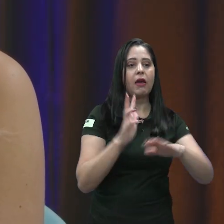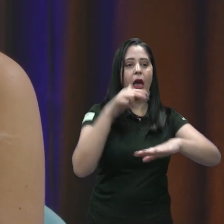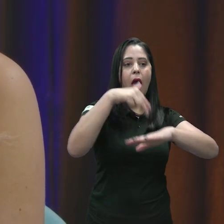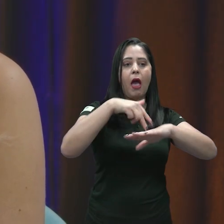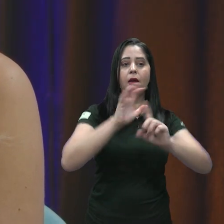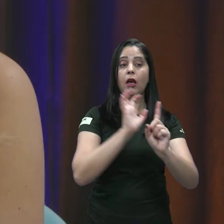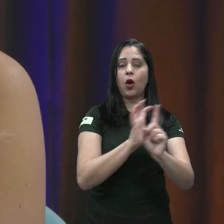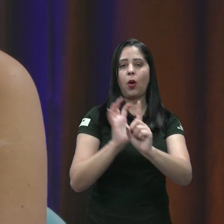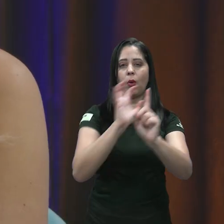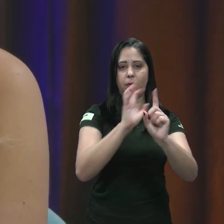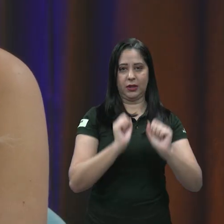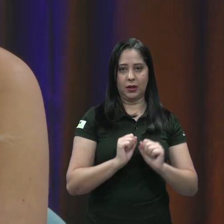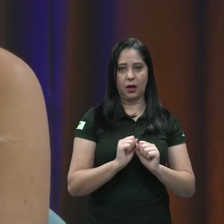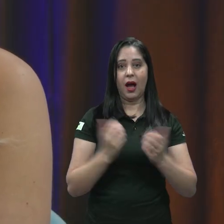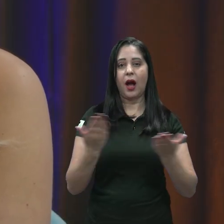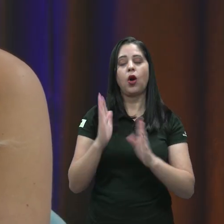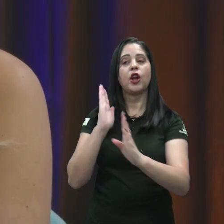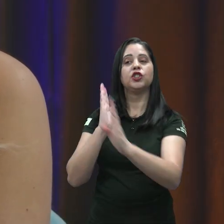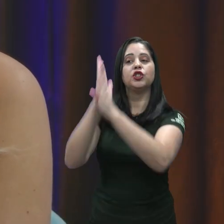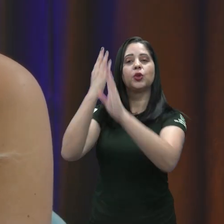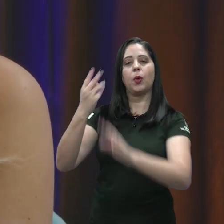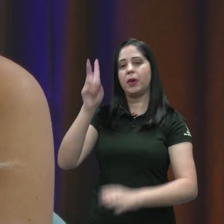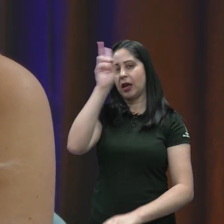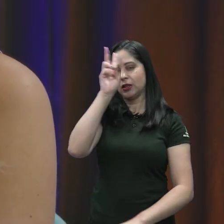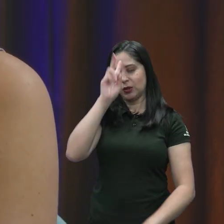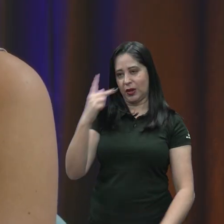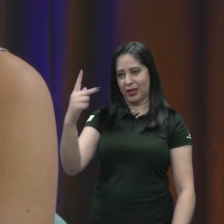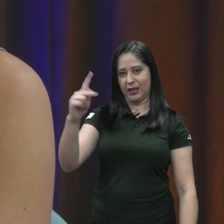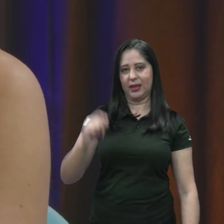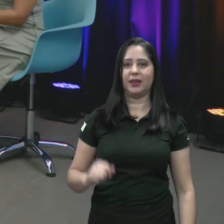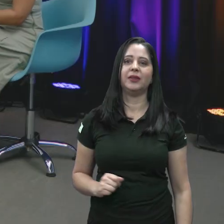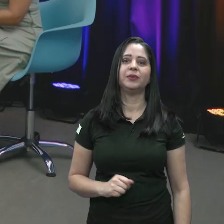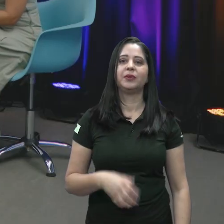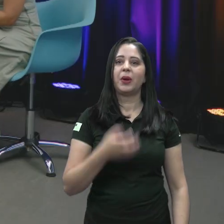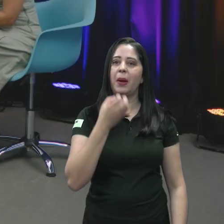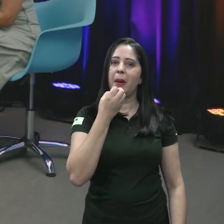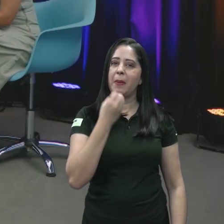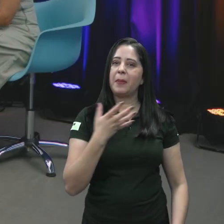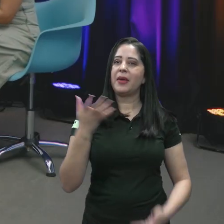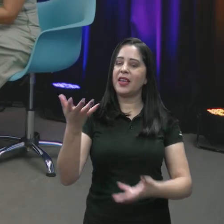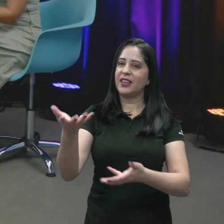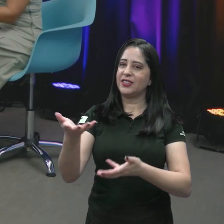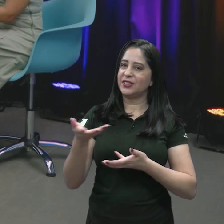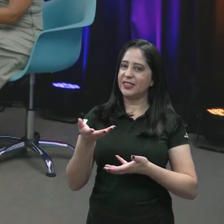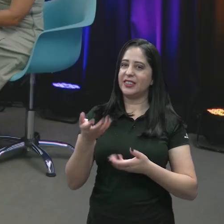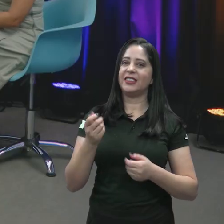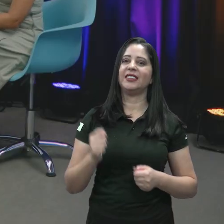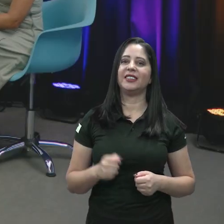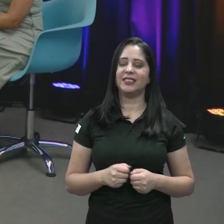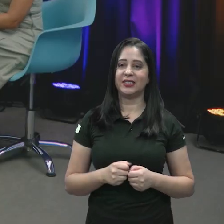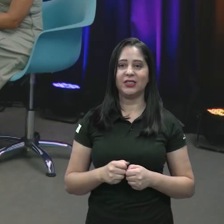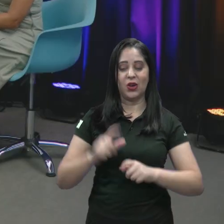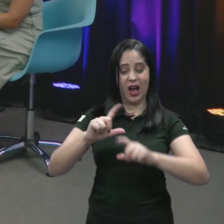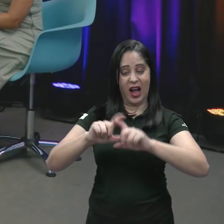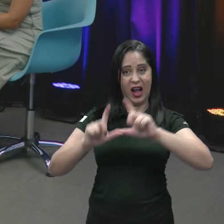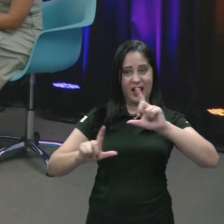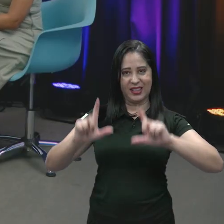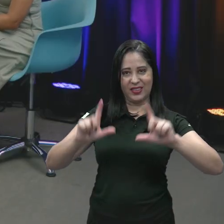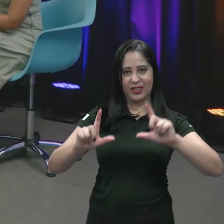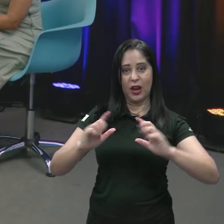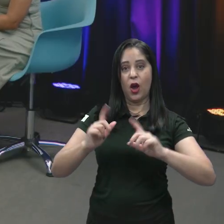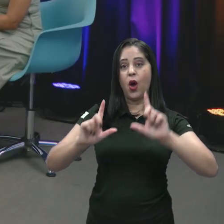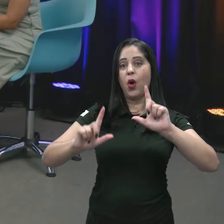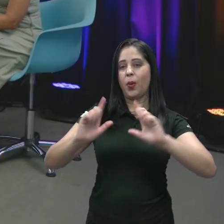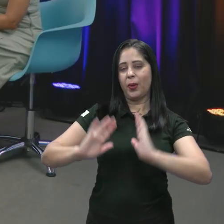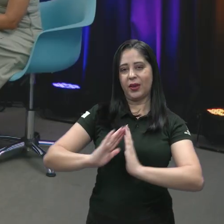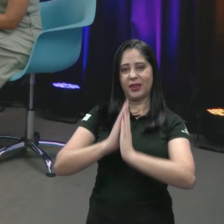Então vamos descobrir mais sobre a sua história e a sua visão. João, muito bem-vindo ao estúdio aqui da TV Câmara, no nosso